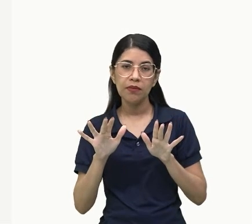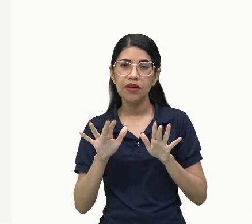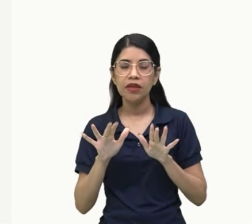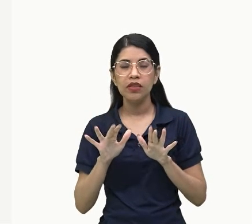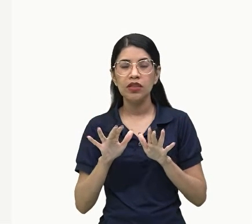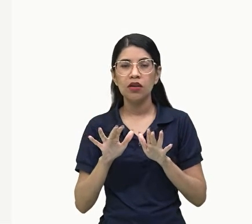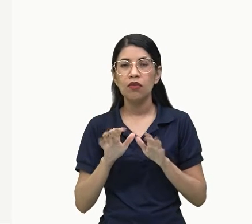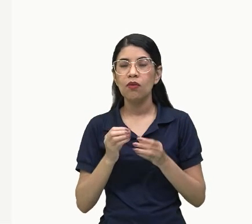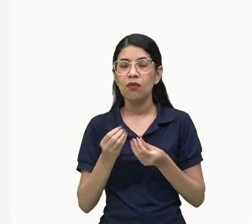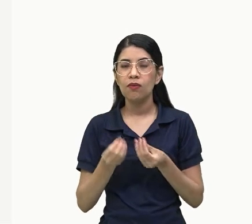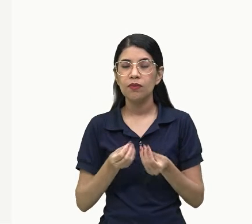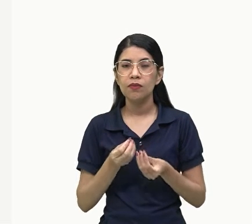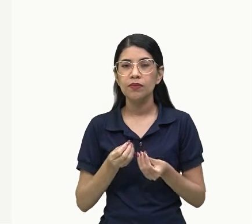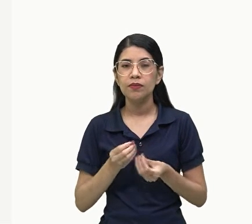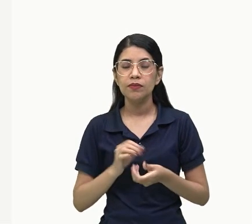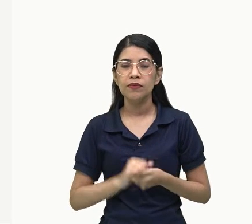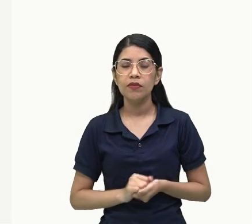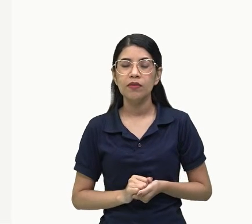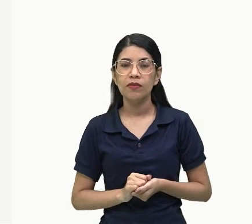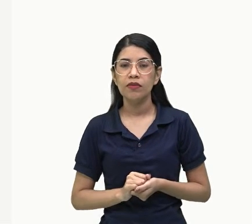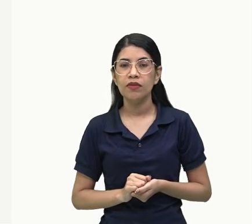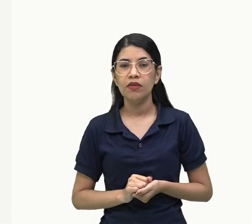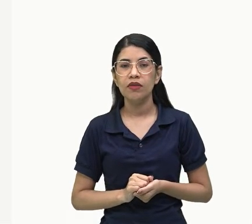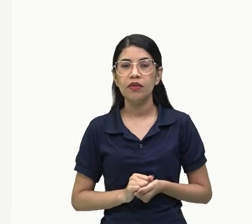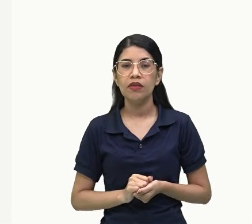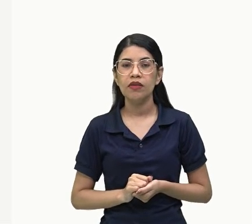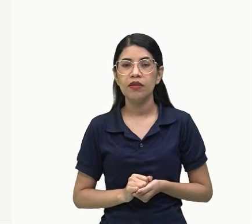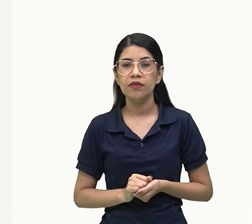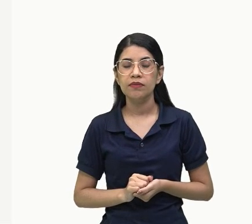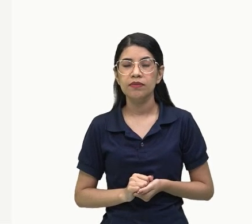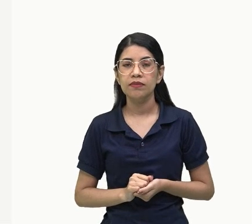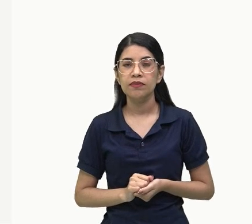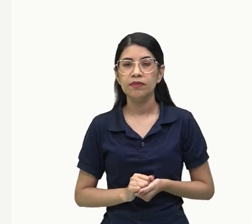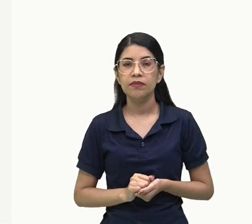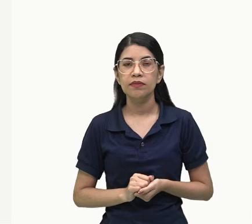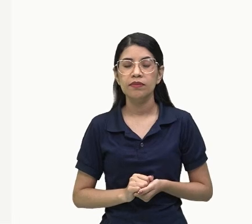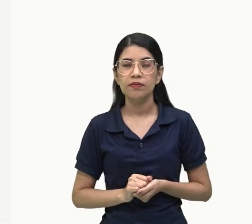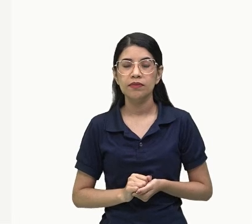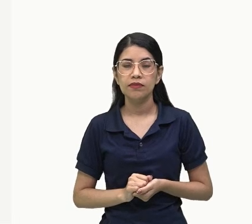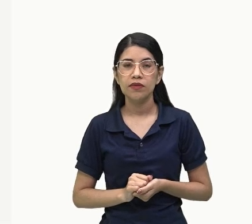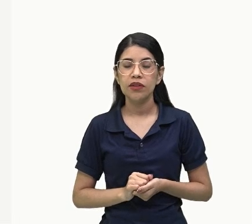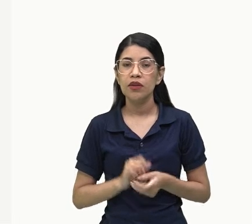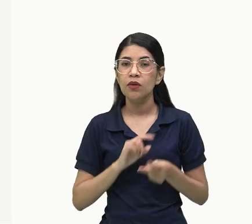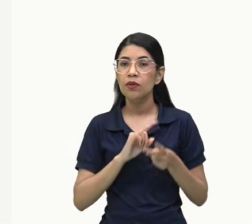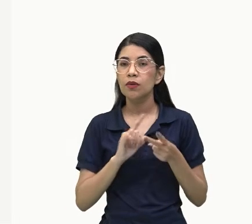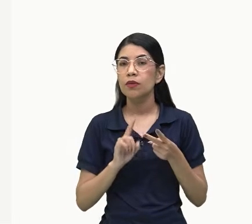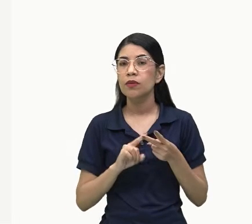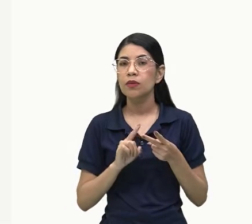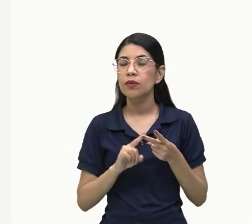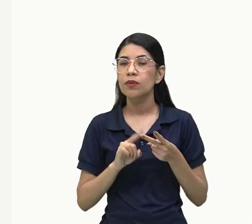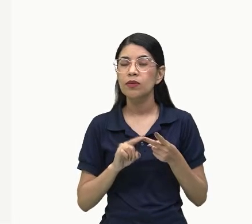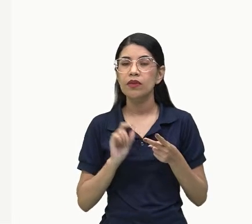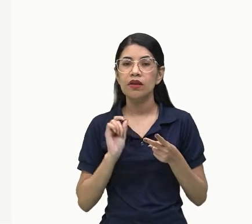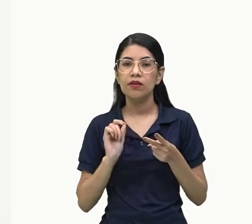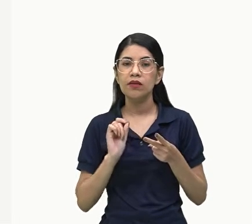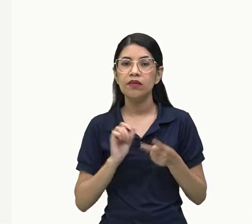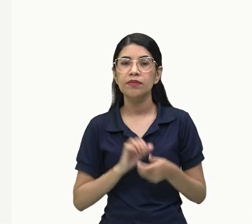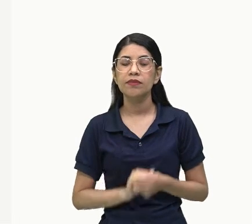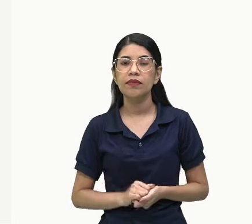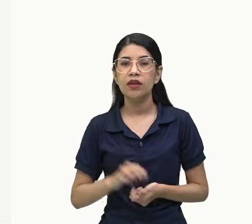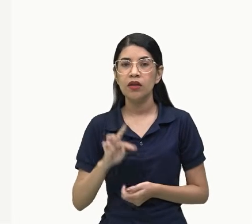através do meio transparente, como eu já tinha explicado. Muito bem. O outro tipo de meio de propagação da luz